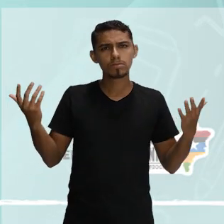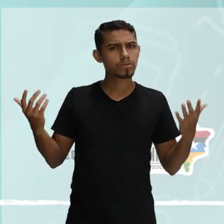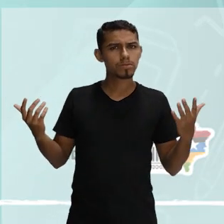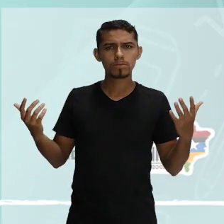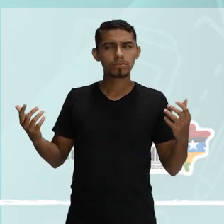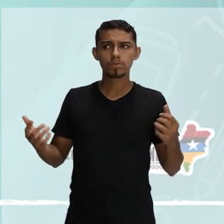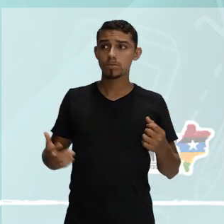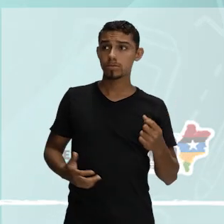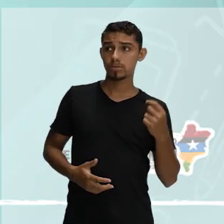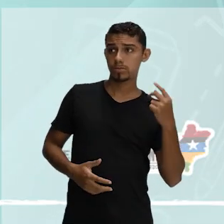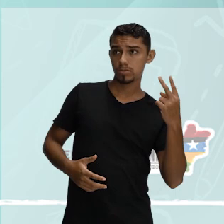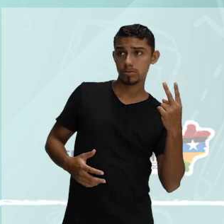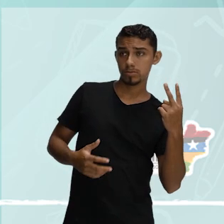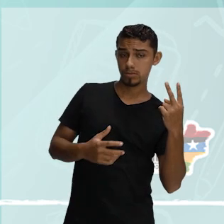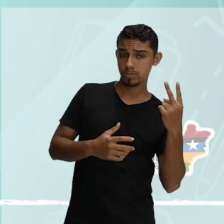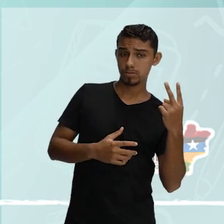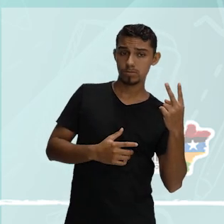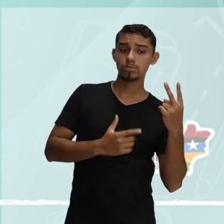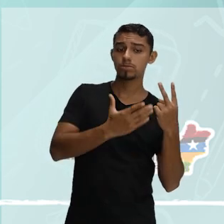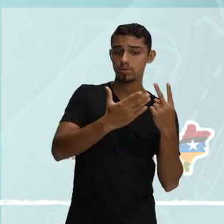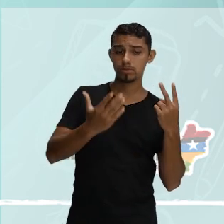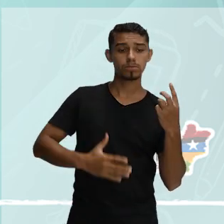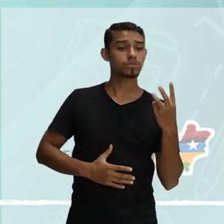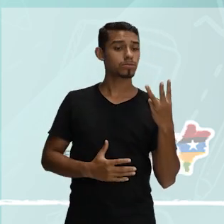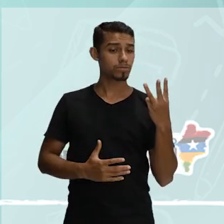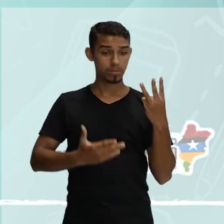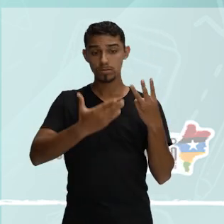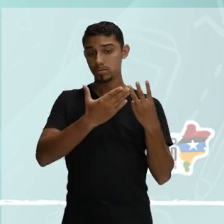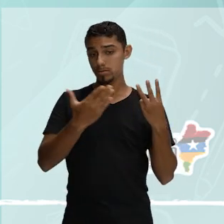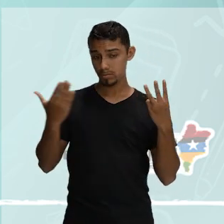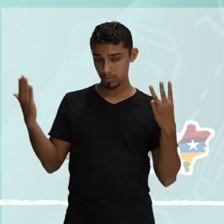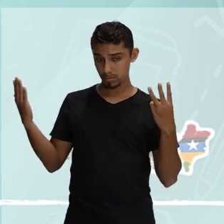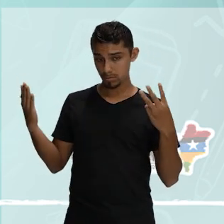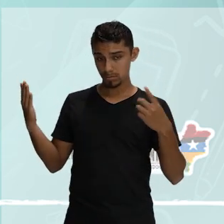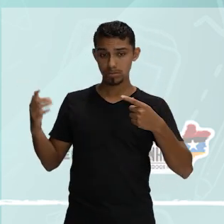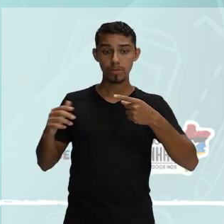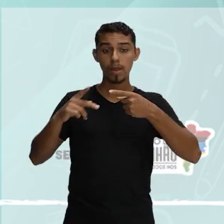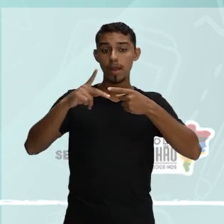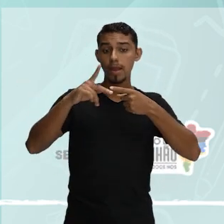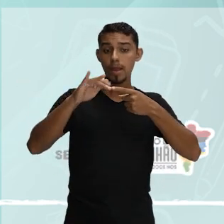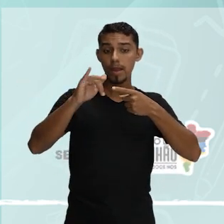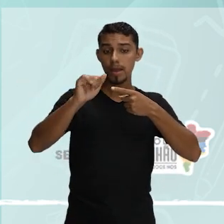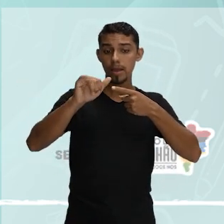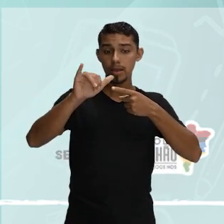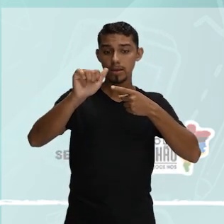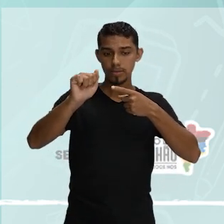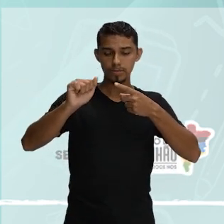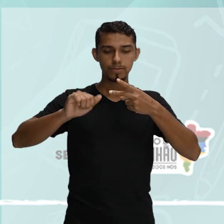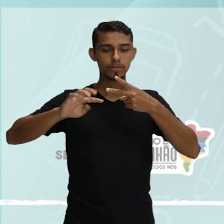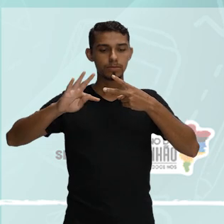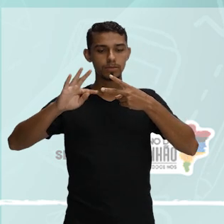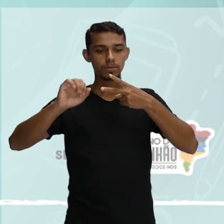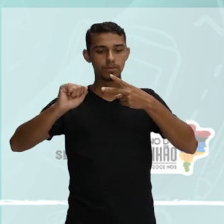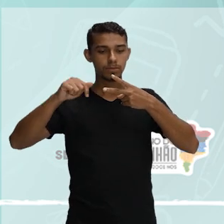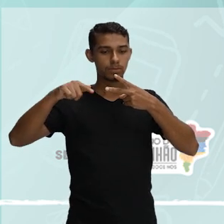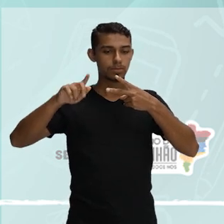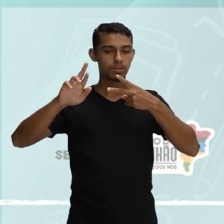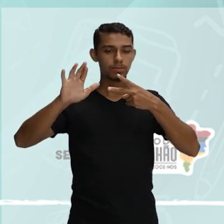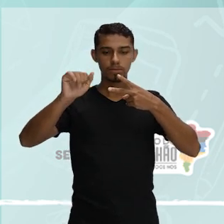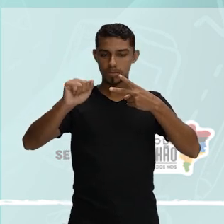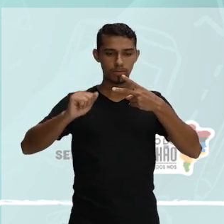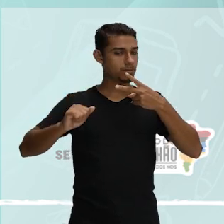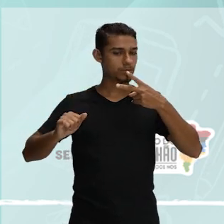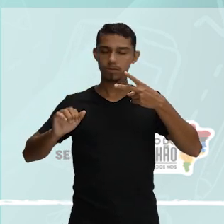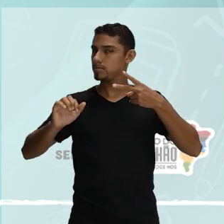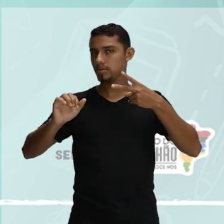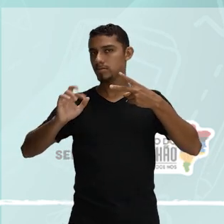2 e 3 é Piaia caiana e Tangara caiana. Como eu tenho aqui nomes de gêneros diferentes, logicamente eles não são do